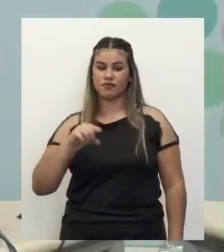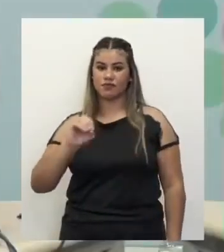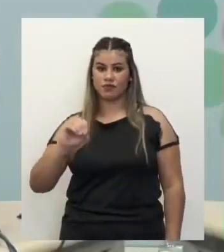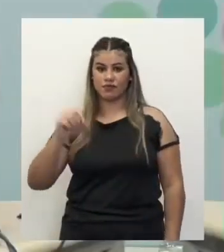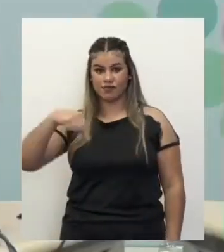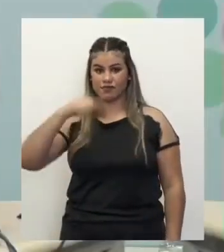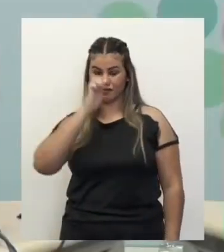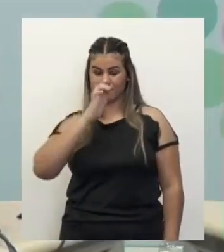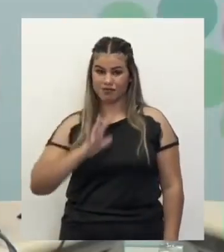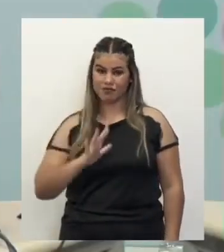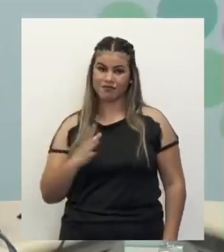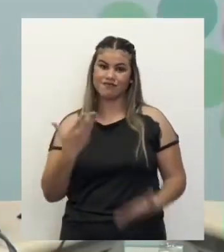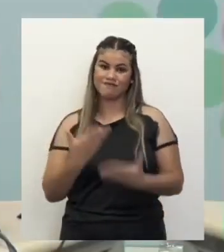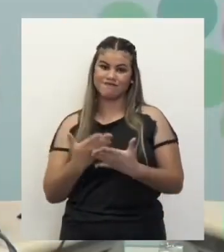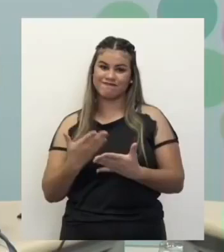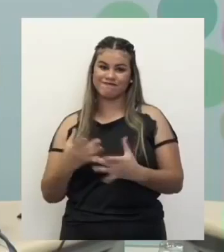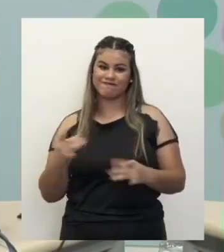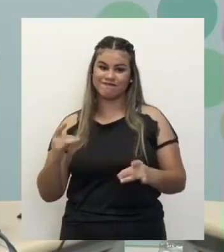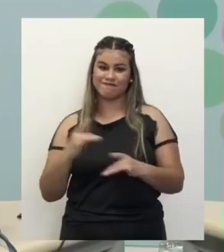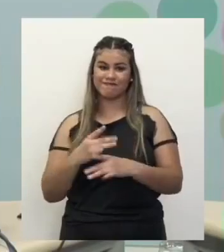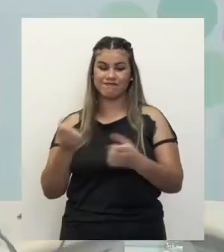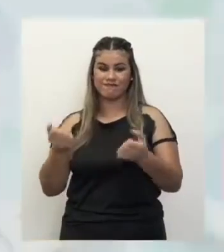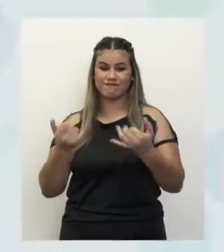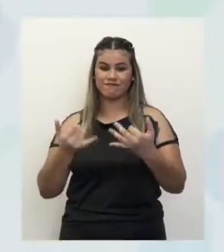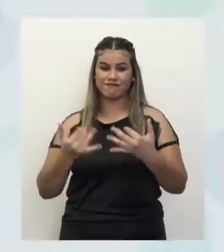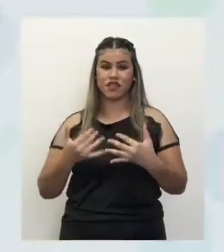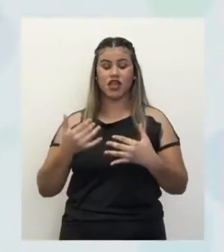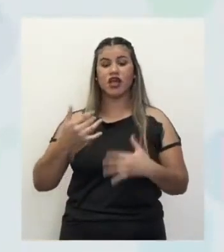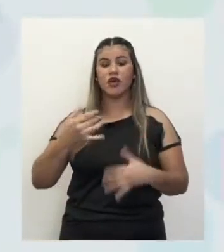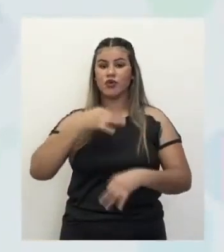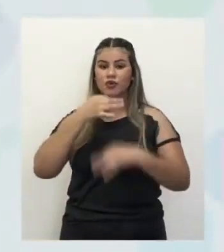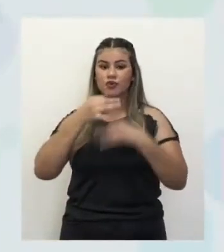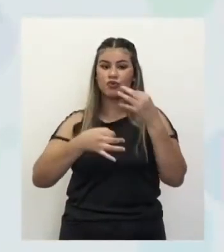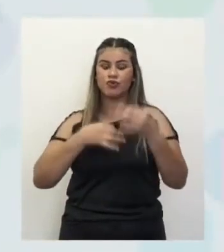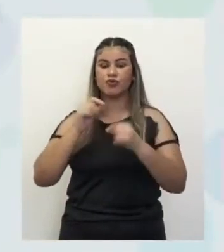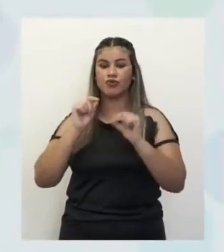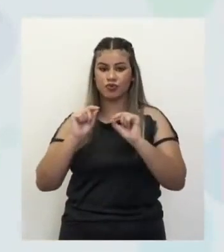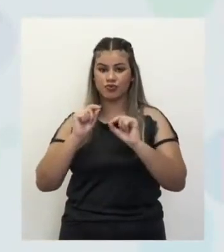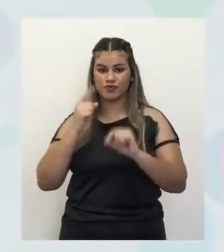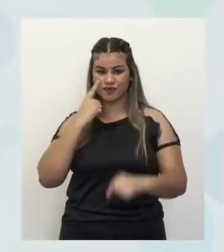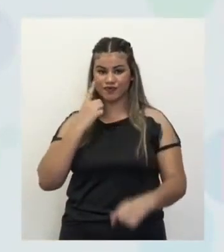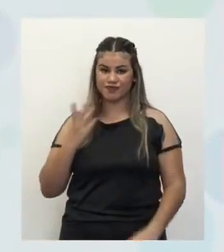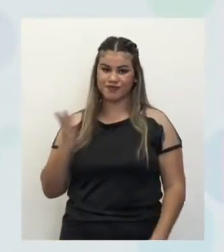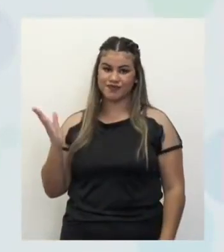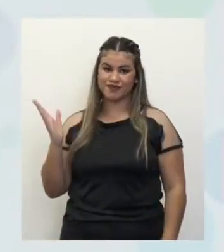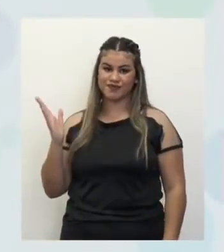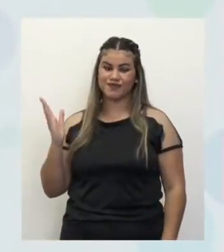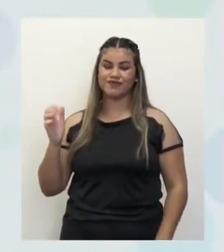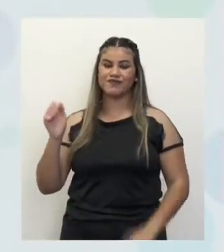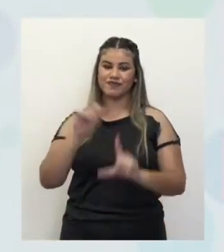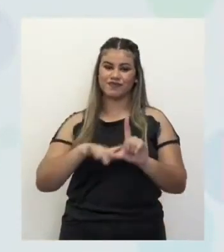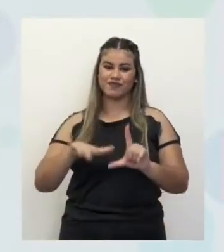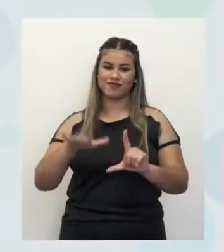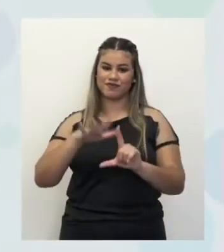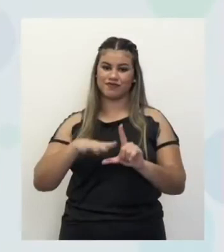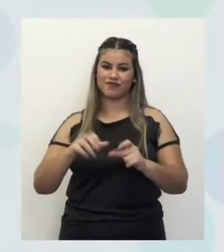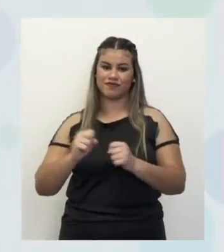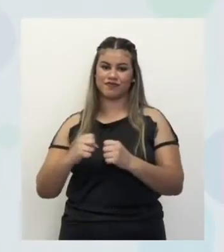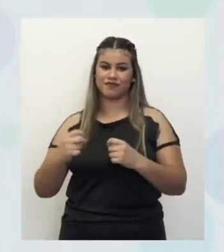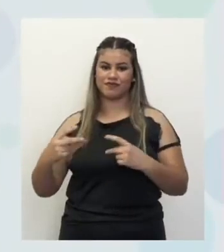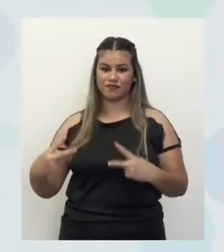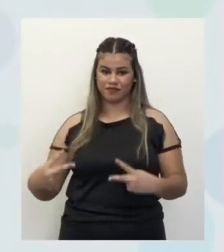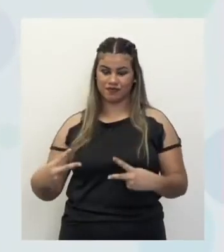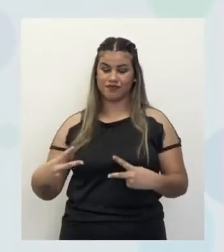vai ficando ao fim. Conte pra gente o que achou da aula que acabou de assistir. Tem também aí o QR Code e o